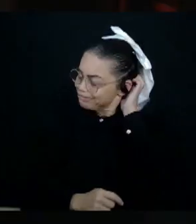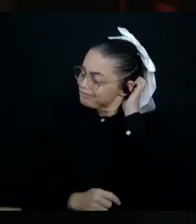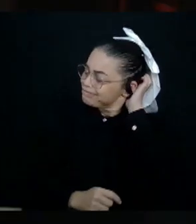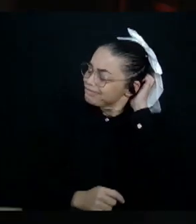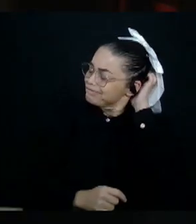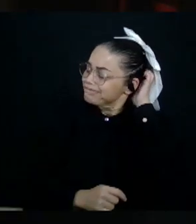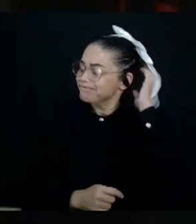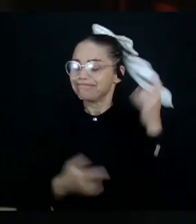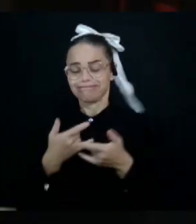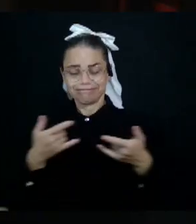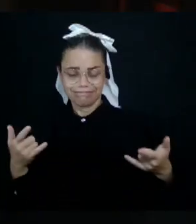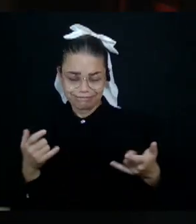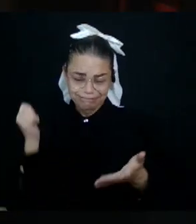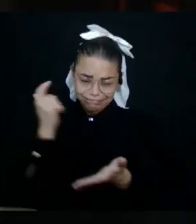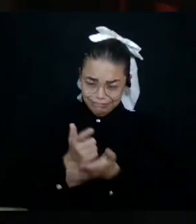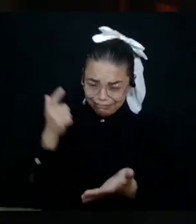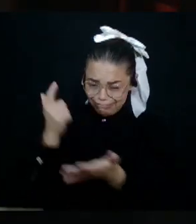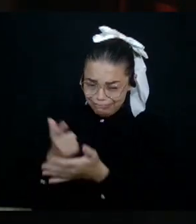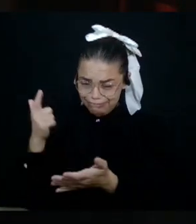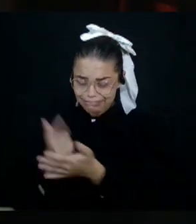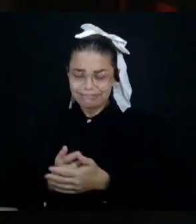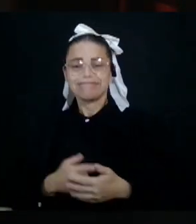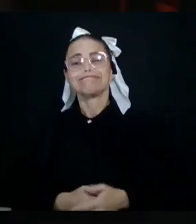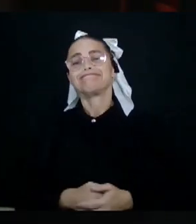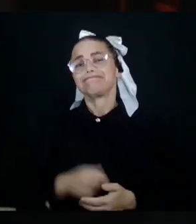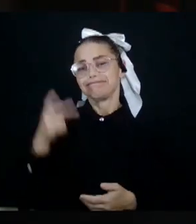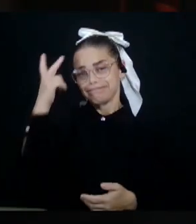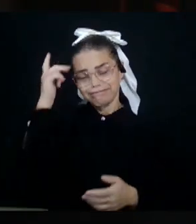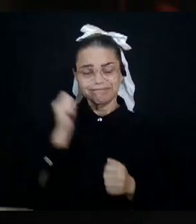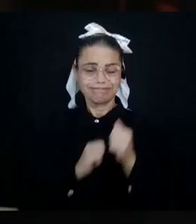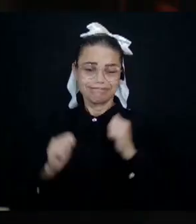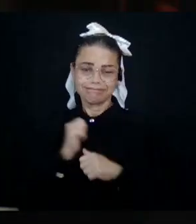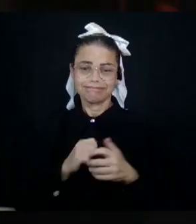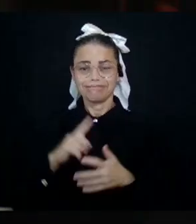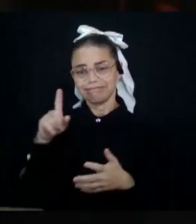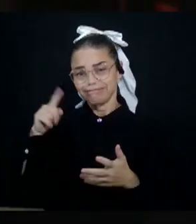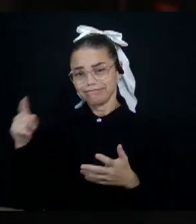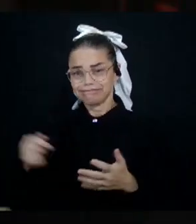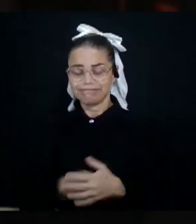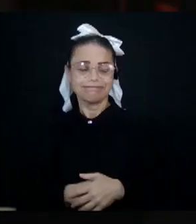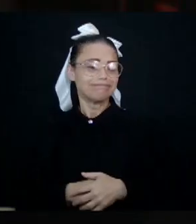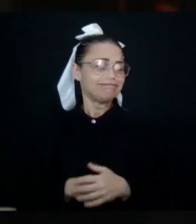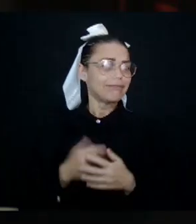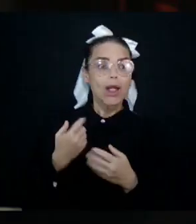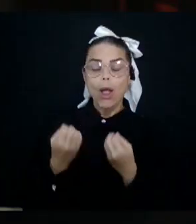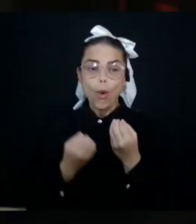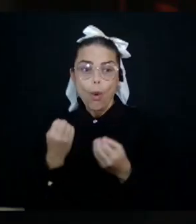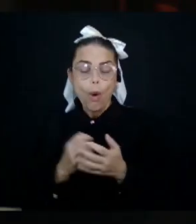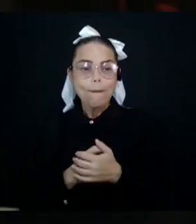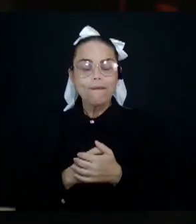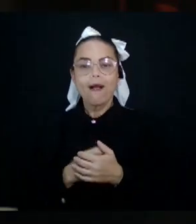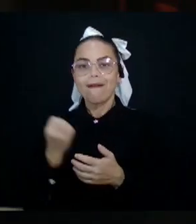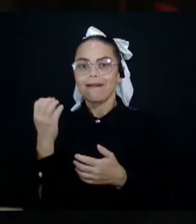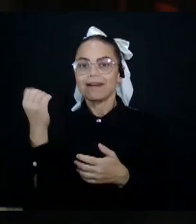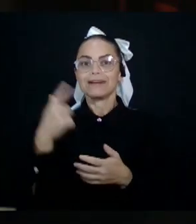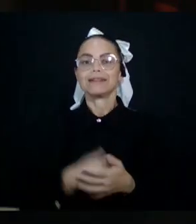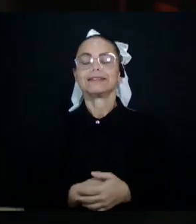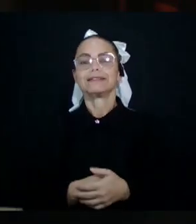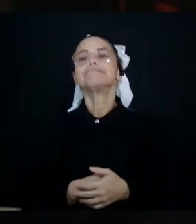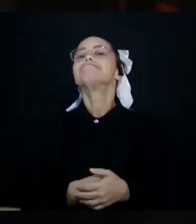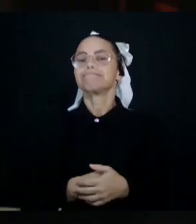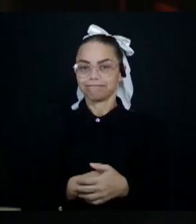vem rotina, vem expectativa dos outros, né? Ai, como é que foi a viagem e tal. Surge então a chamada síndrome